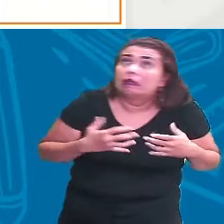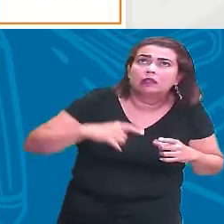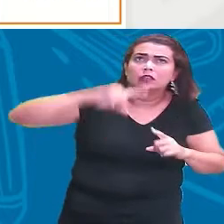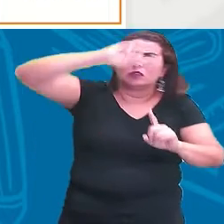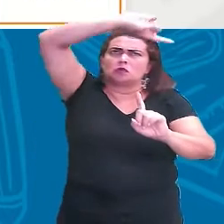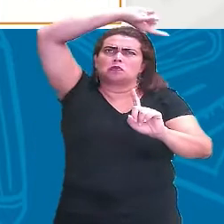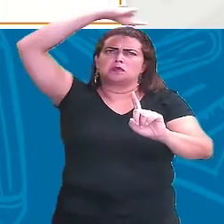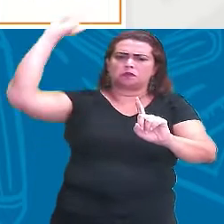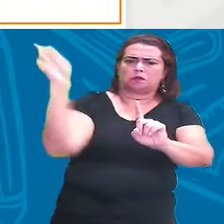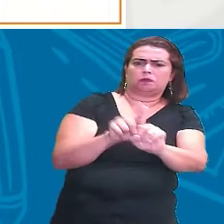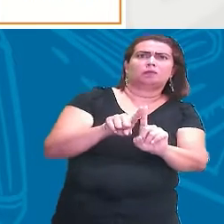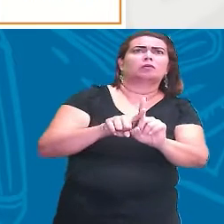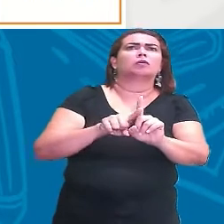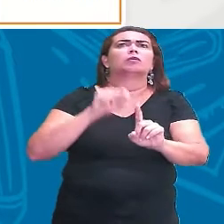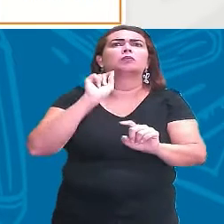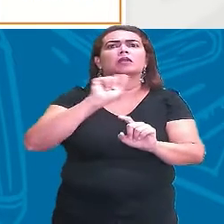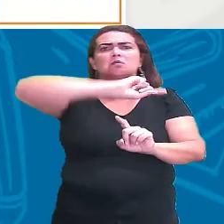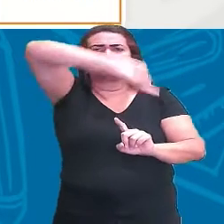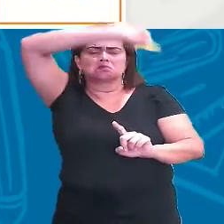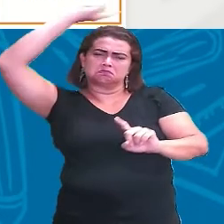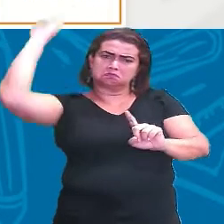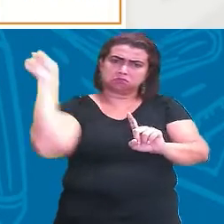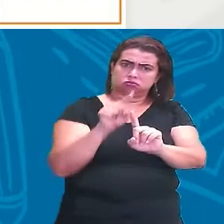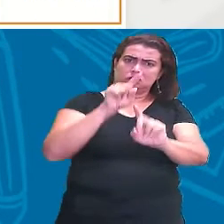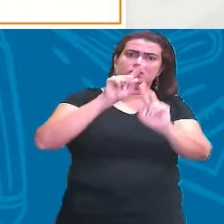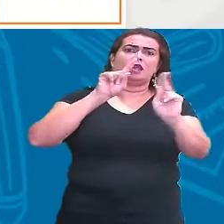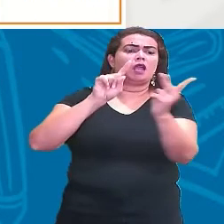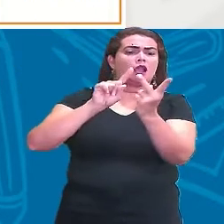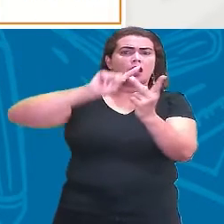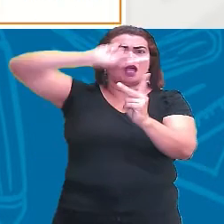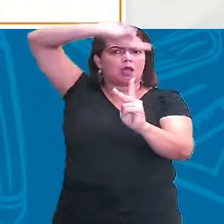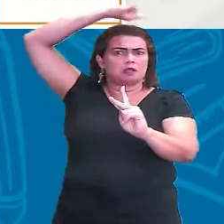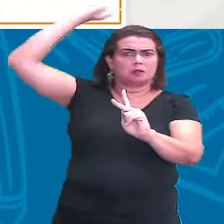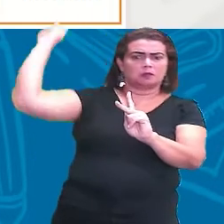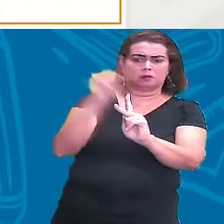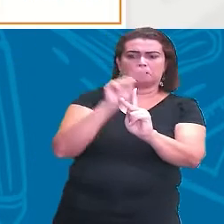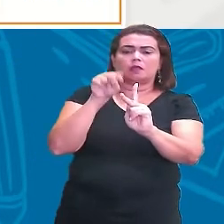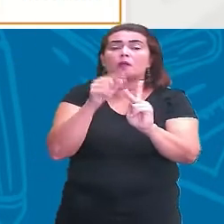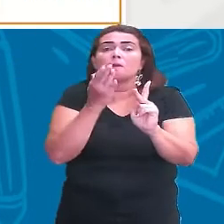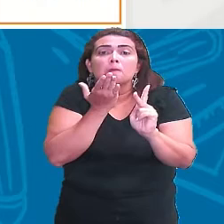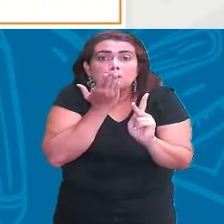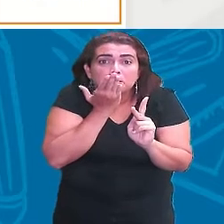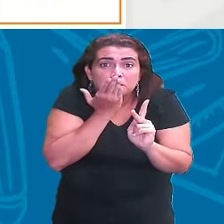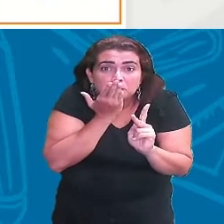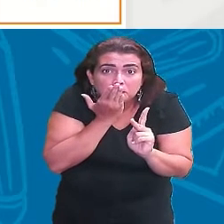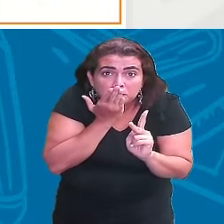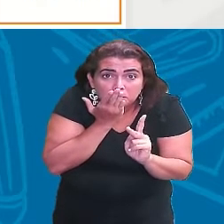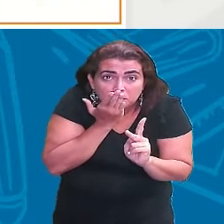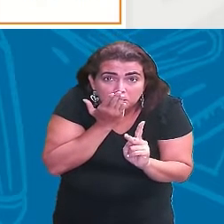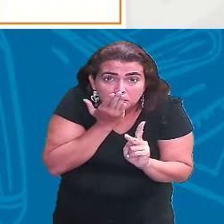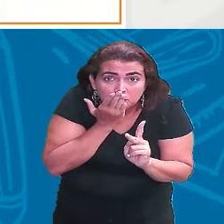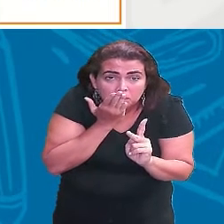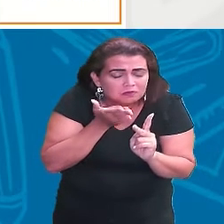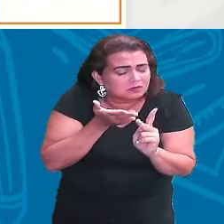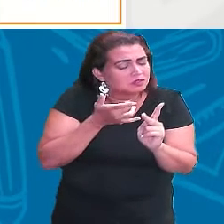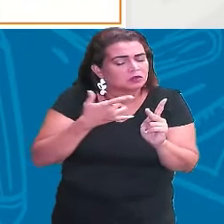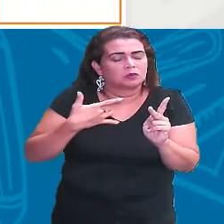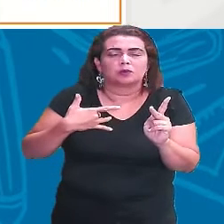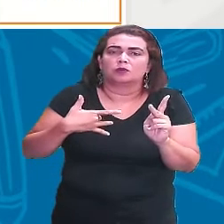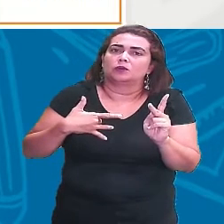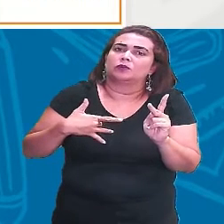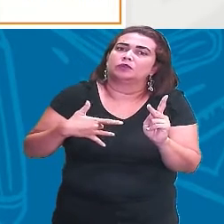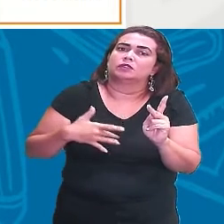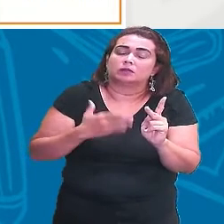Zap! De repente, caiu um raio na letra H, e ela ficou muda, tadinha da letra